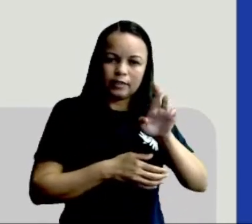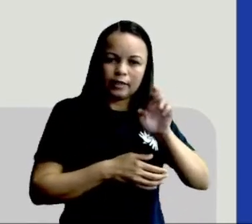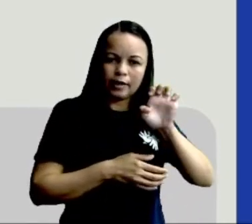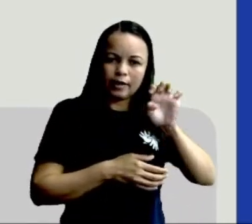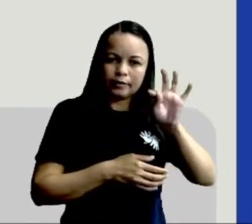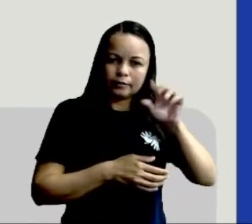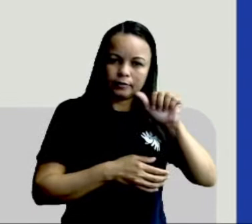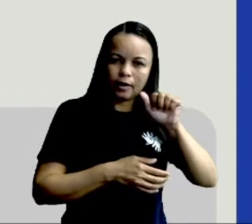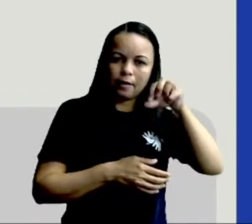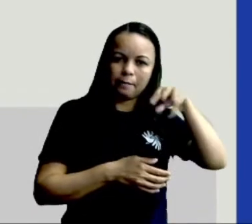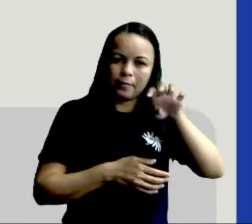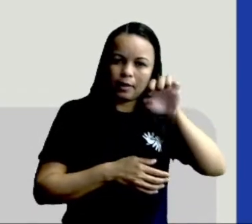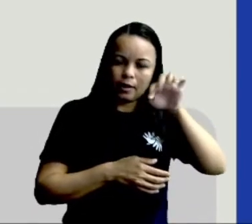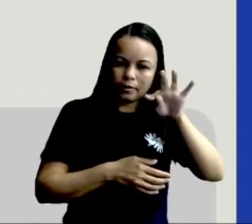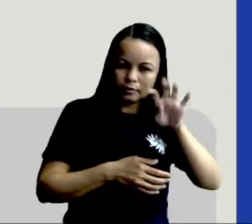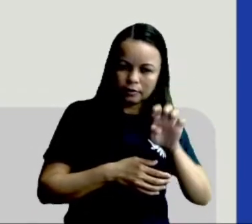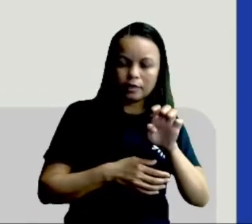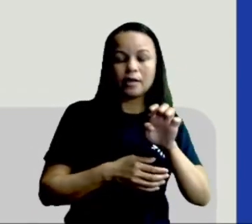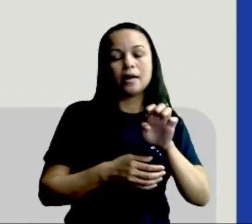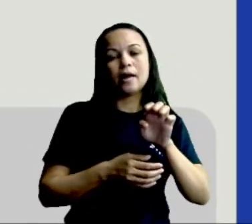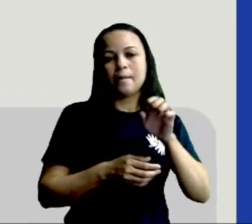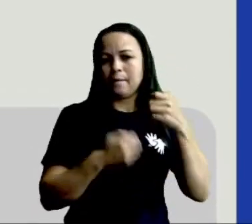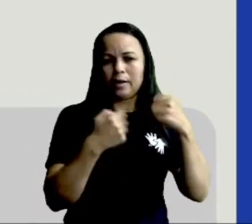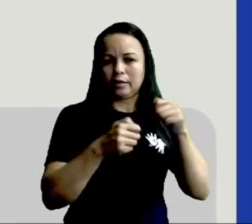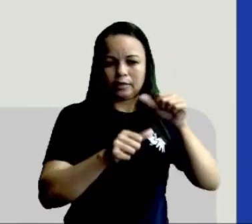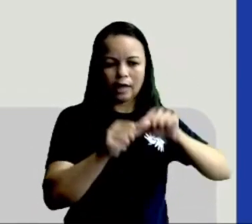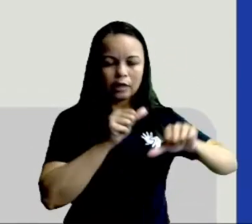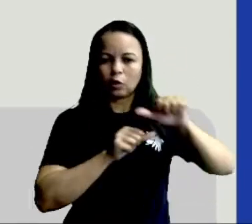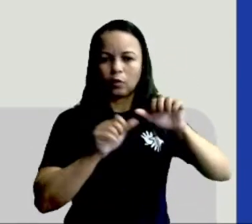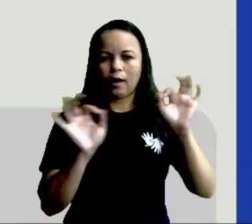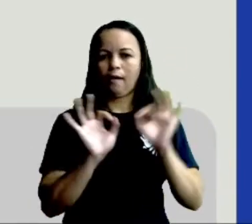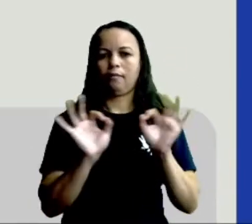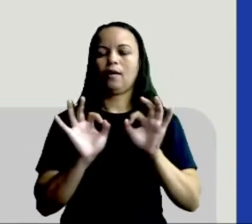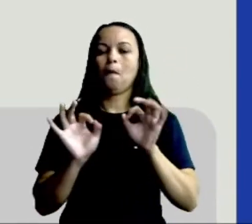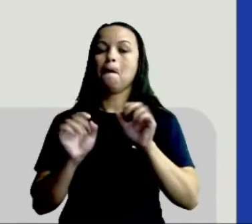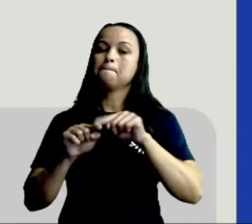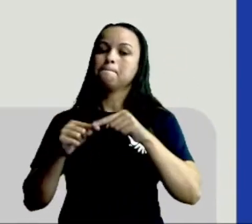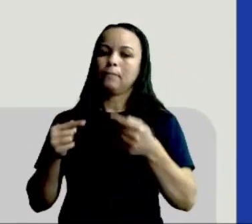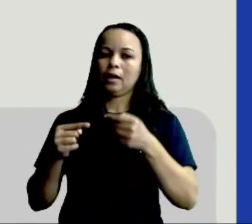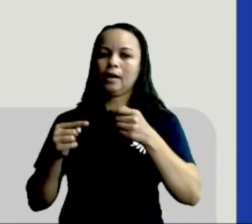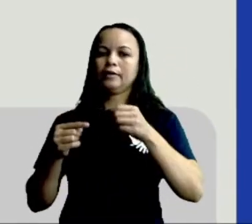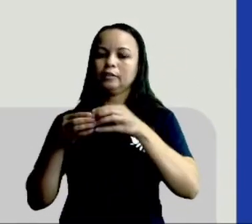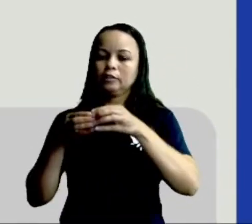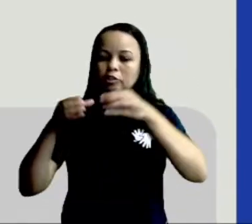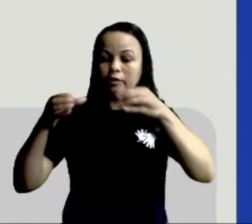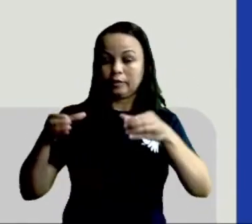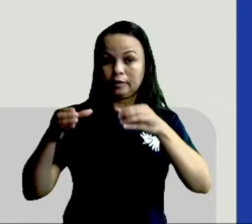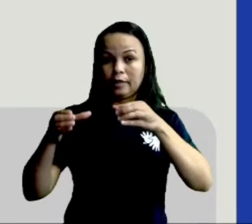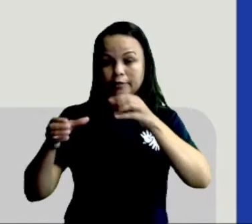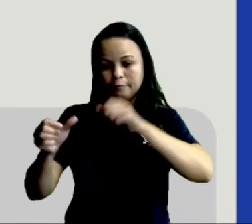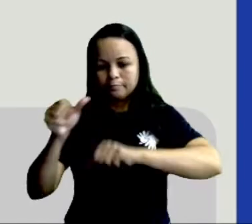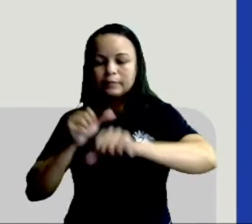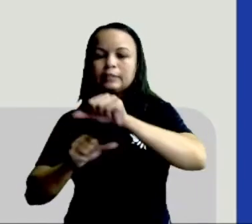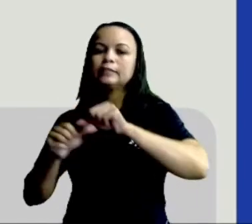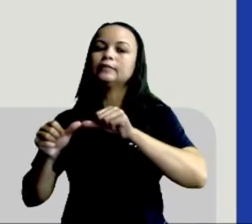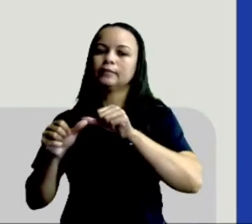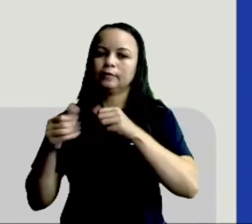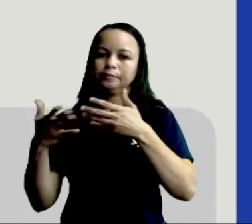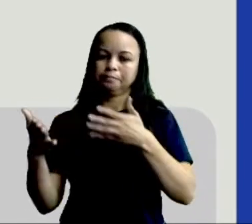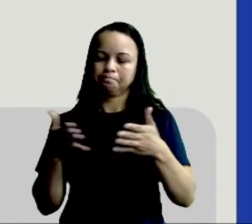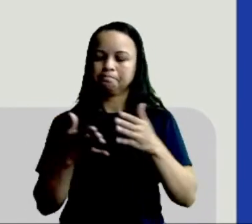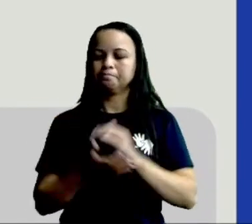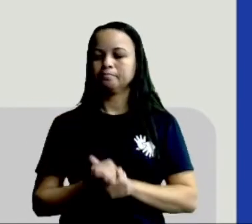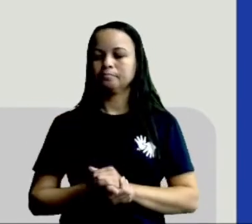precisar inverter. Mas se elas são inversamente proporcionais, uma delas vai precisar ser invertida. Então, ajuste